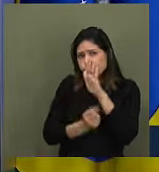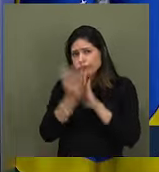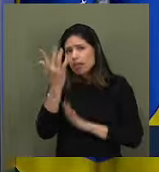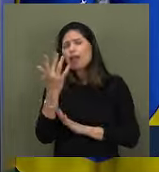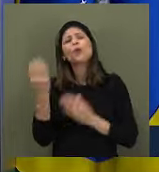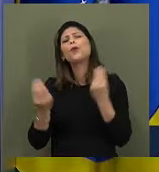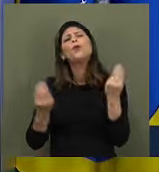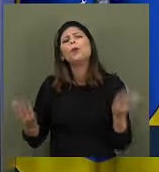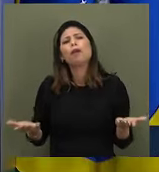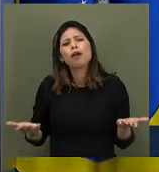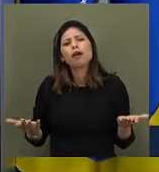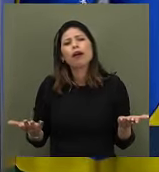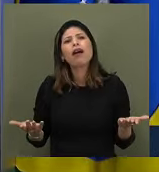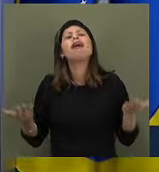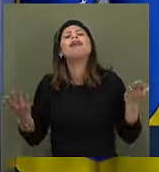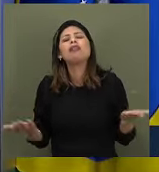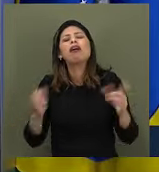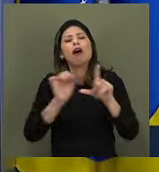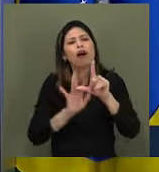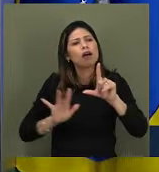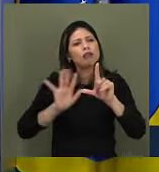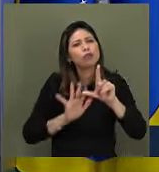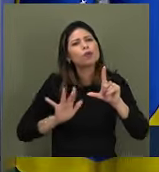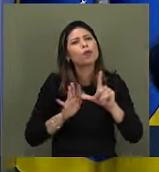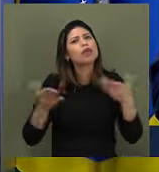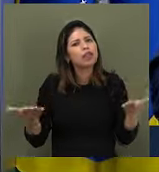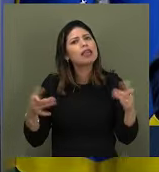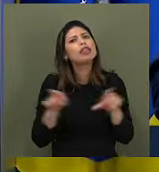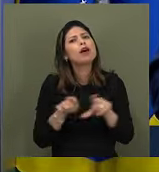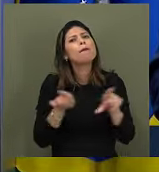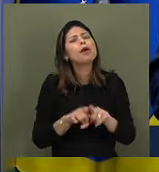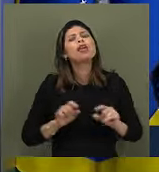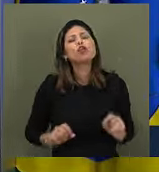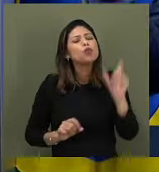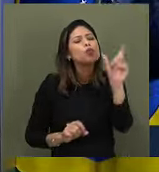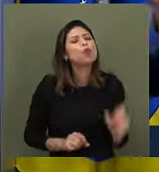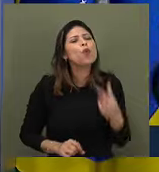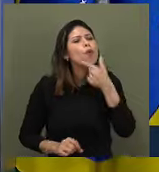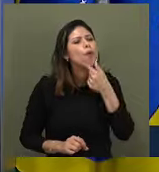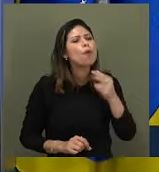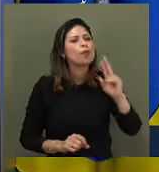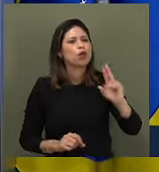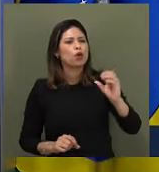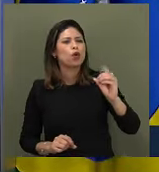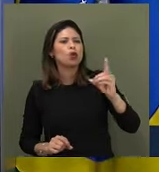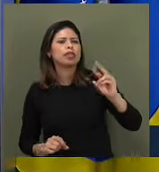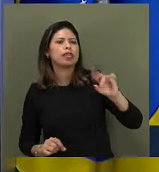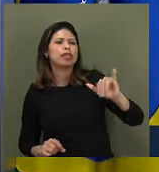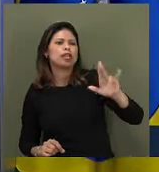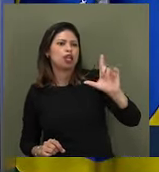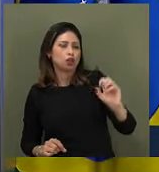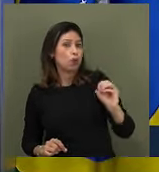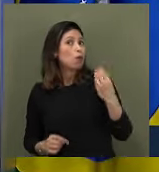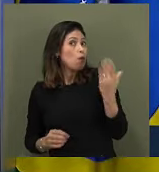calar Cadê as contas Senador Marcos Rogério do Rodrigo Constantino Que Não Foram ainda liberadas Cadê